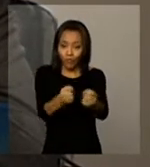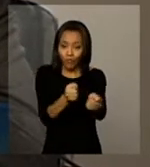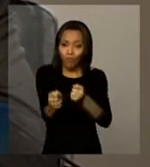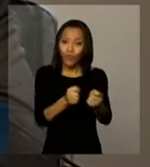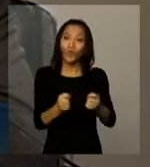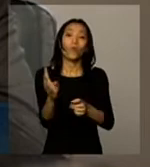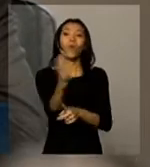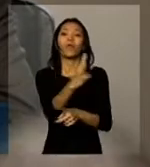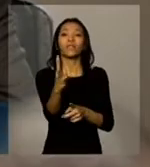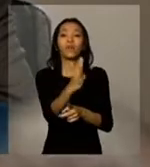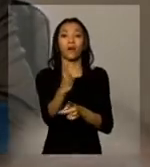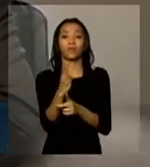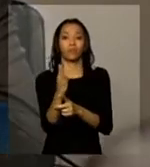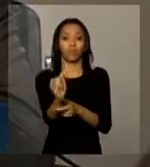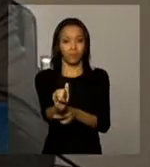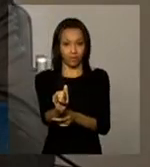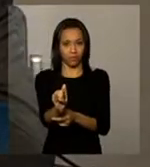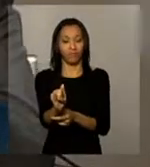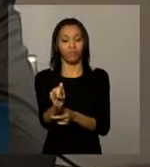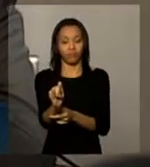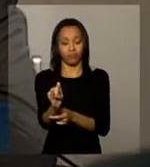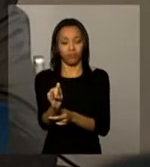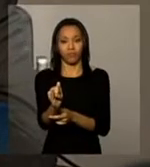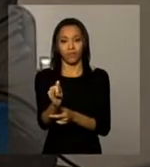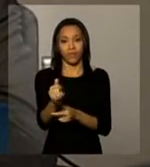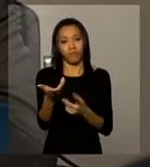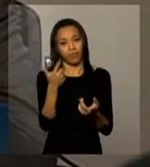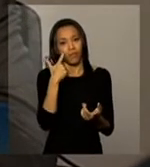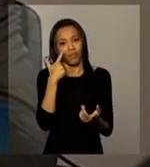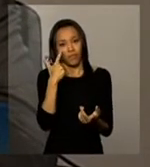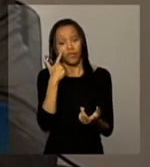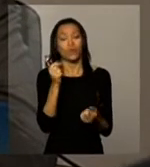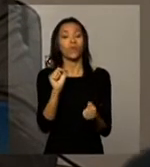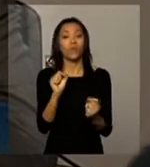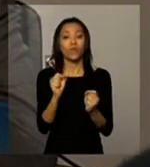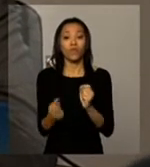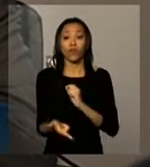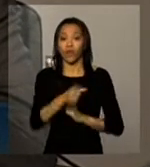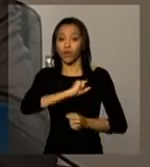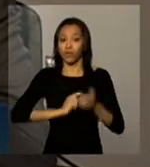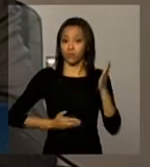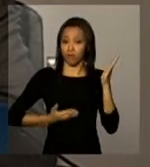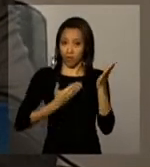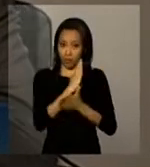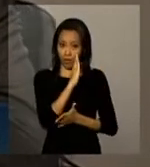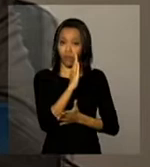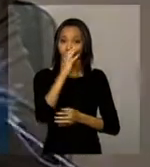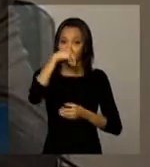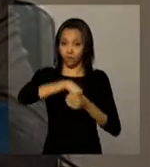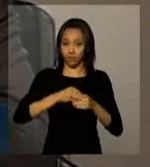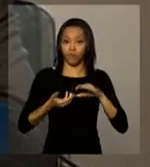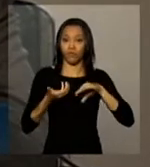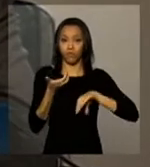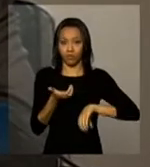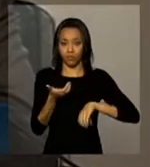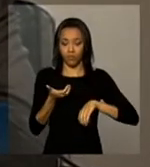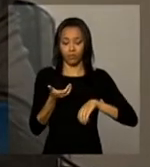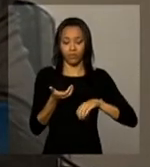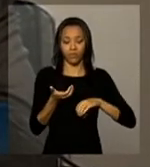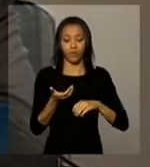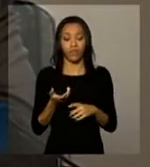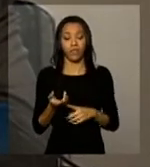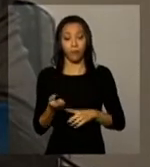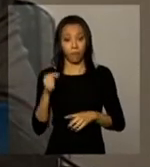bilhões na despesa, né, em relação àquilo aprovado pelo Congresso.